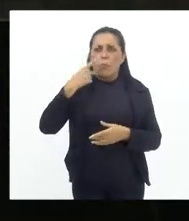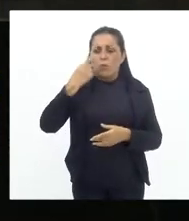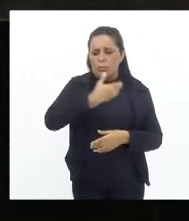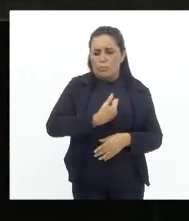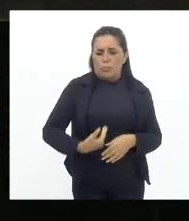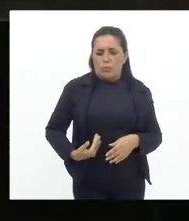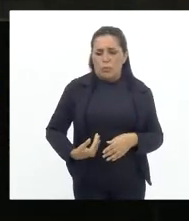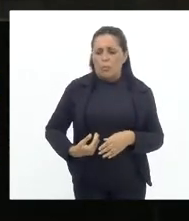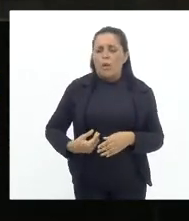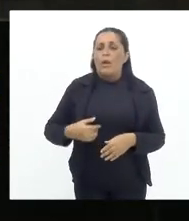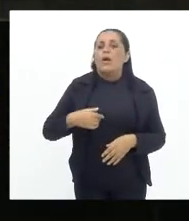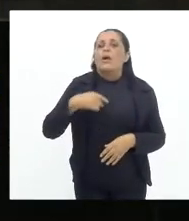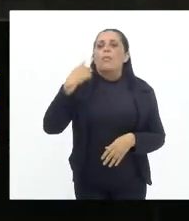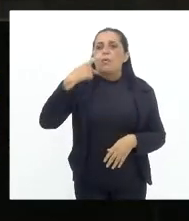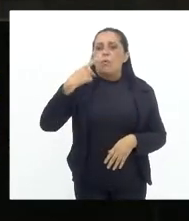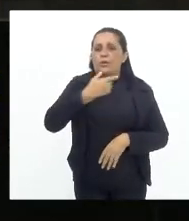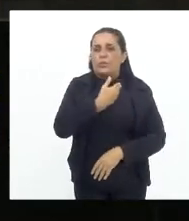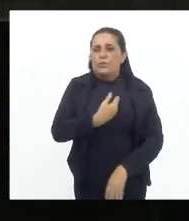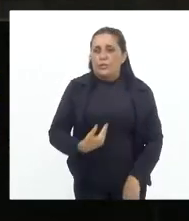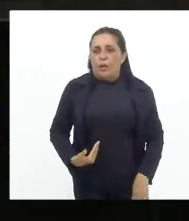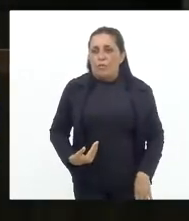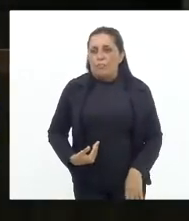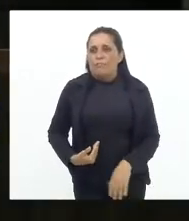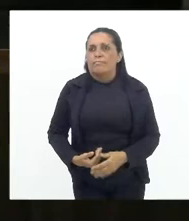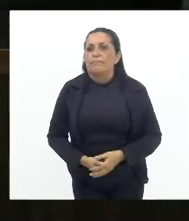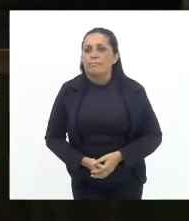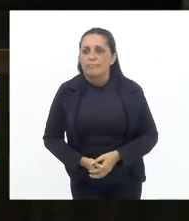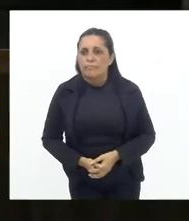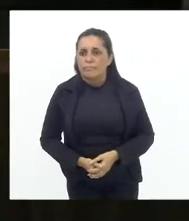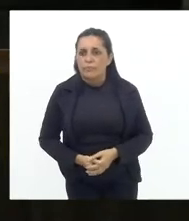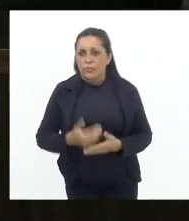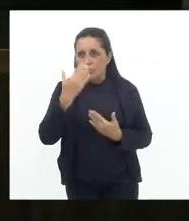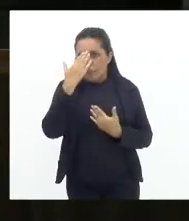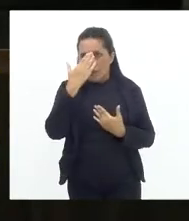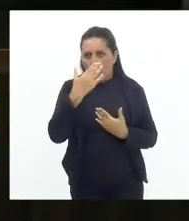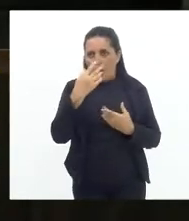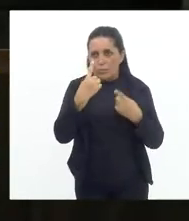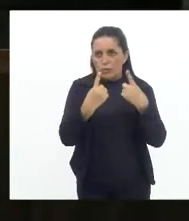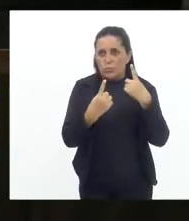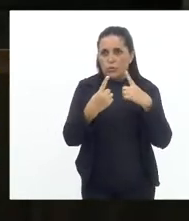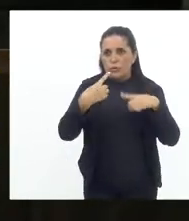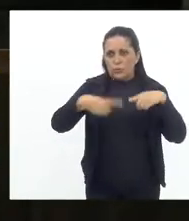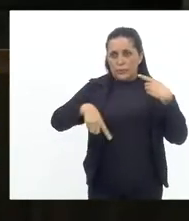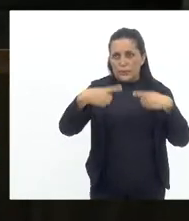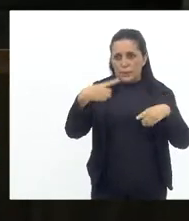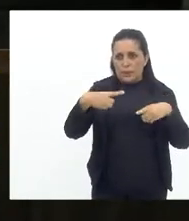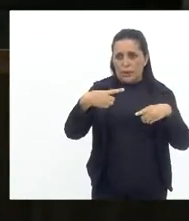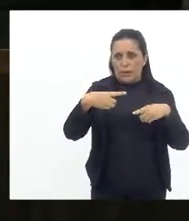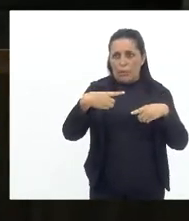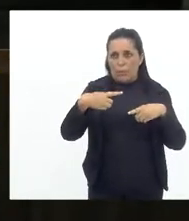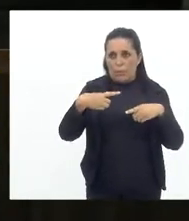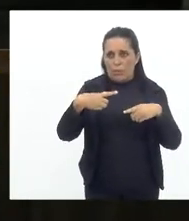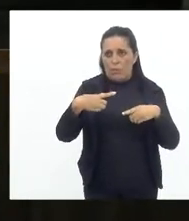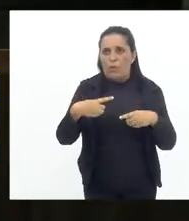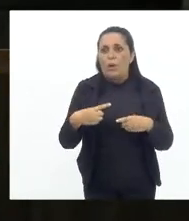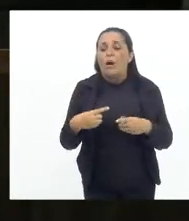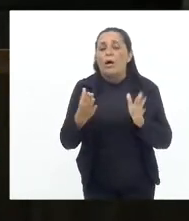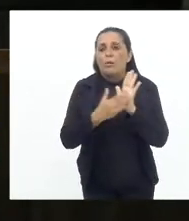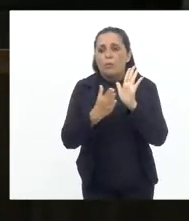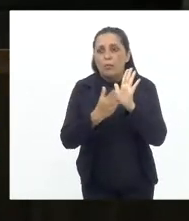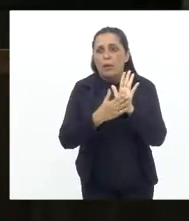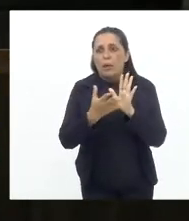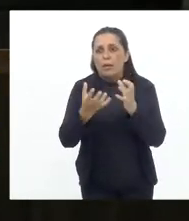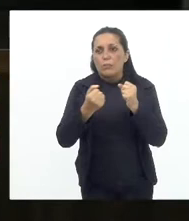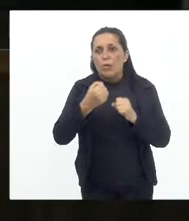pública e política de estado muito obrigada senhor presidente a discussão a ver o que que era discutir encerrada a discussão A presente proposta